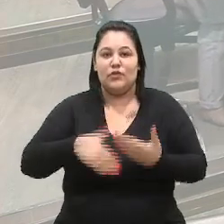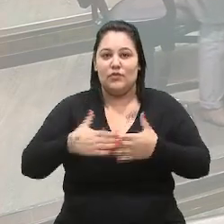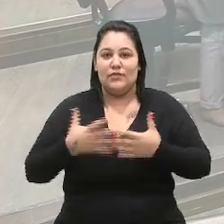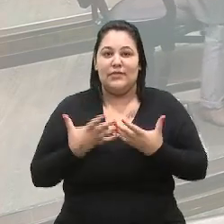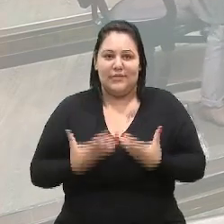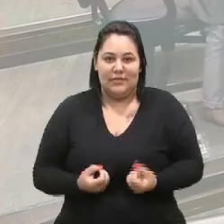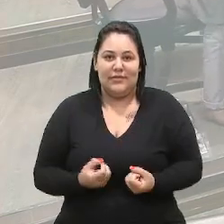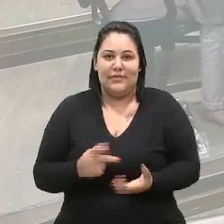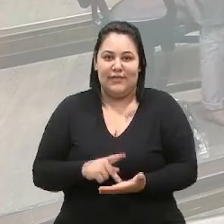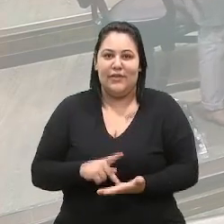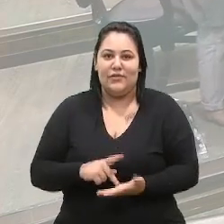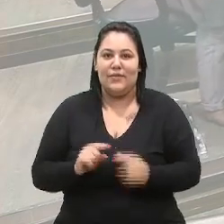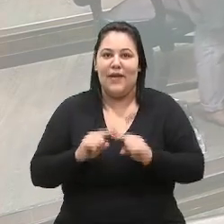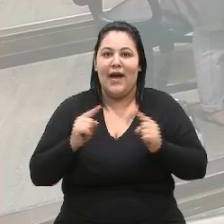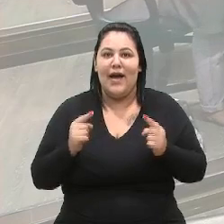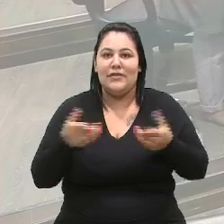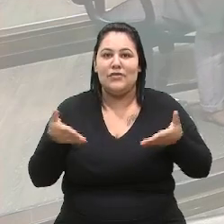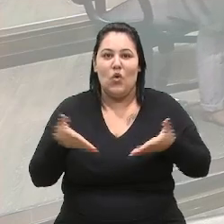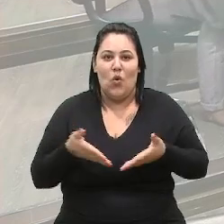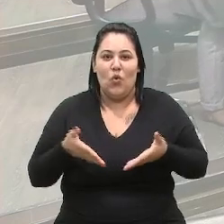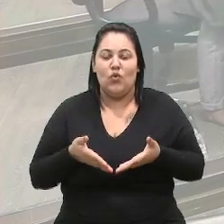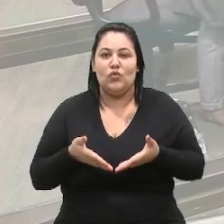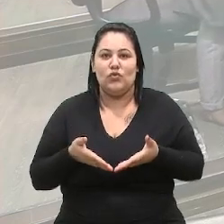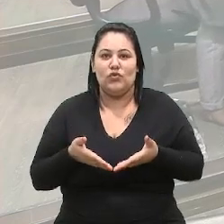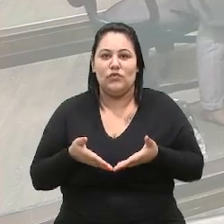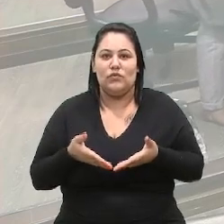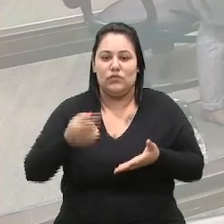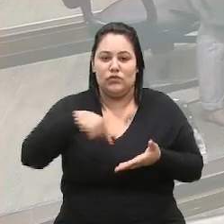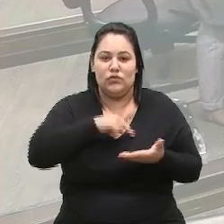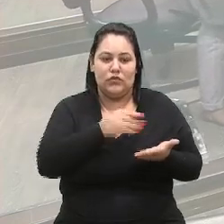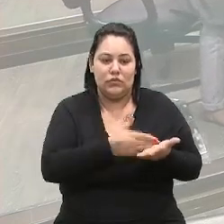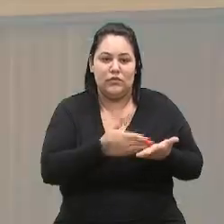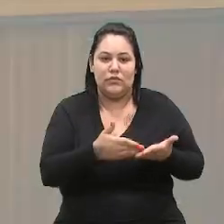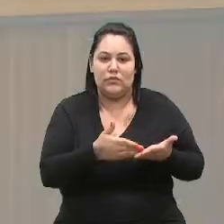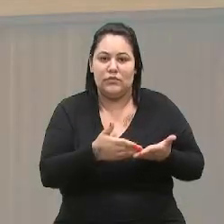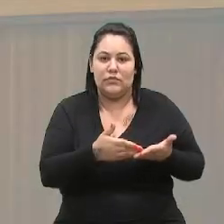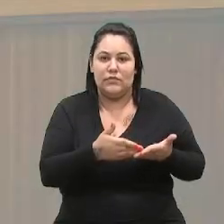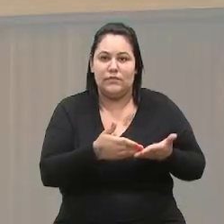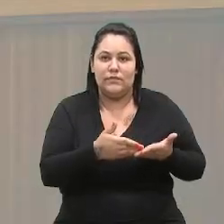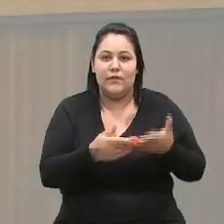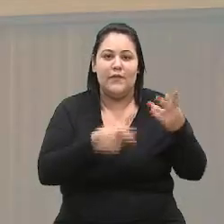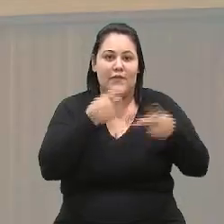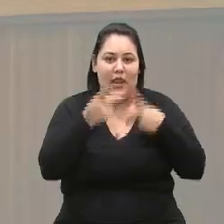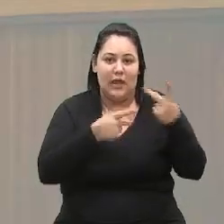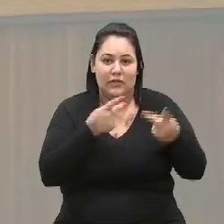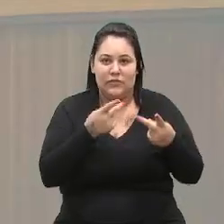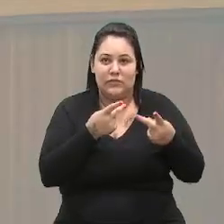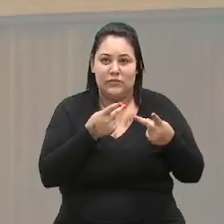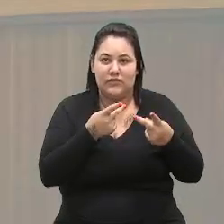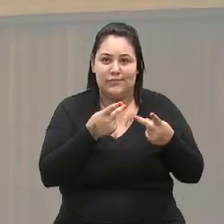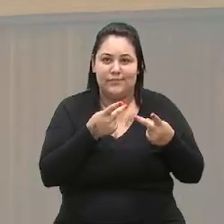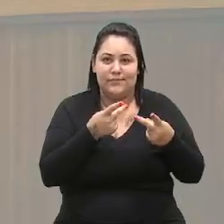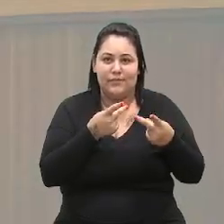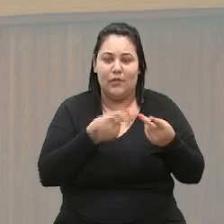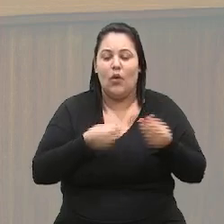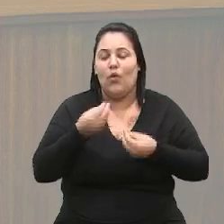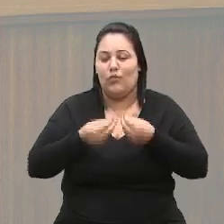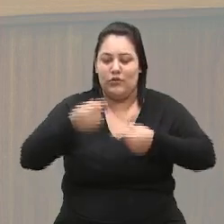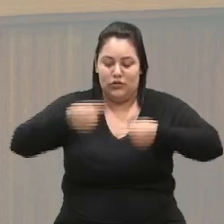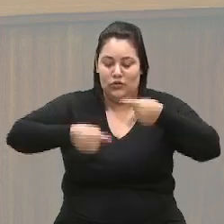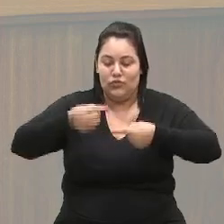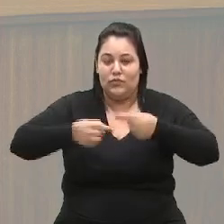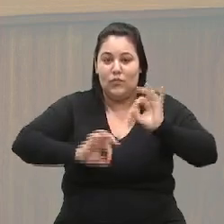mas, de fato, hoje a gente iniciou falando como a gente está discutindo